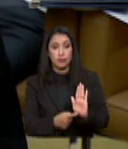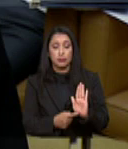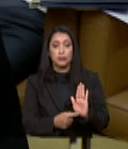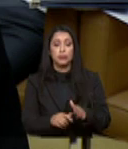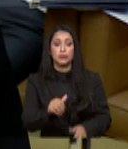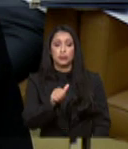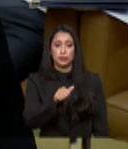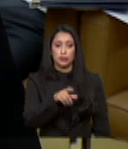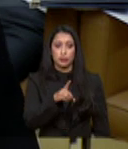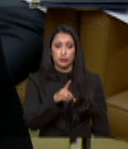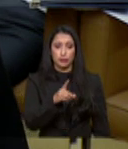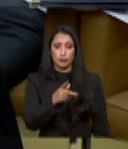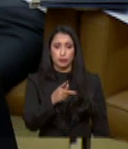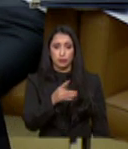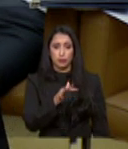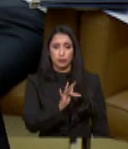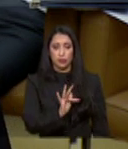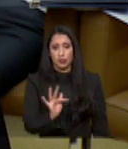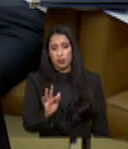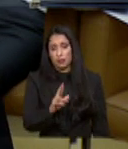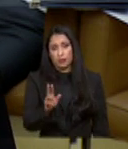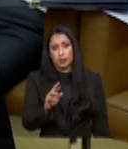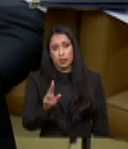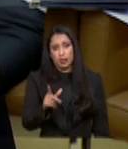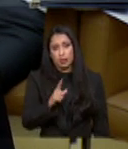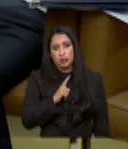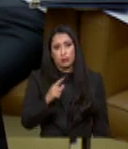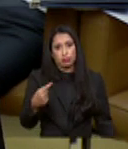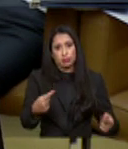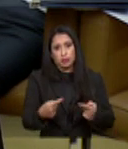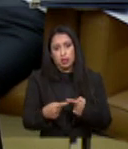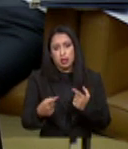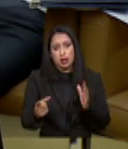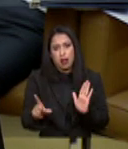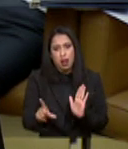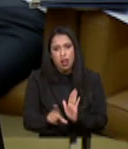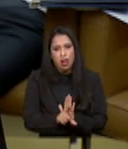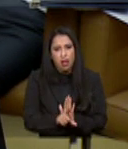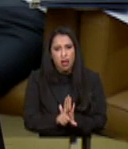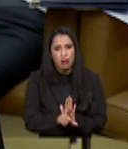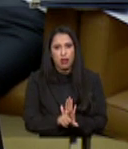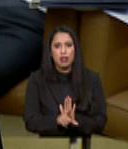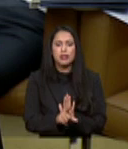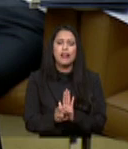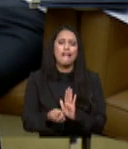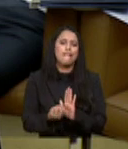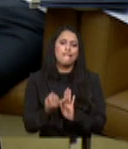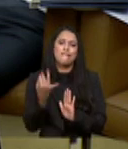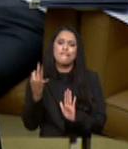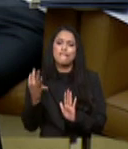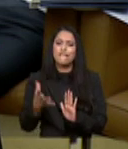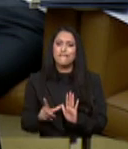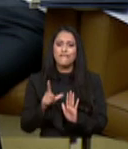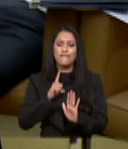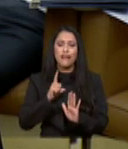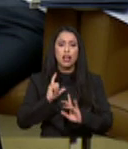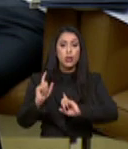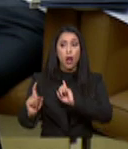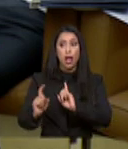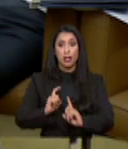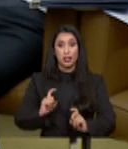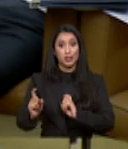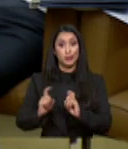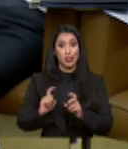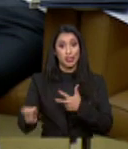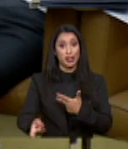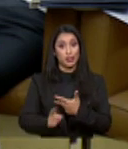nessa arguição não são atos, muitos deles, legais. Grande parte dos atos são atos propriamente administrativos